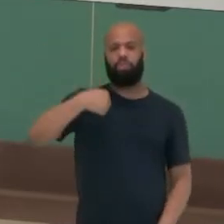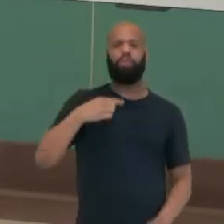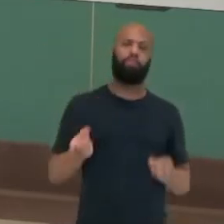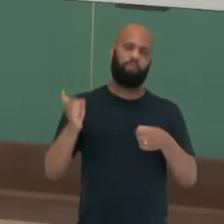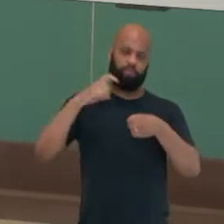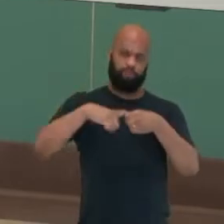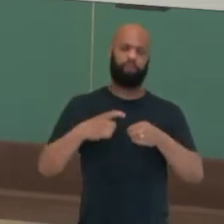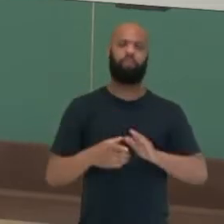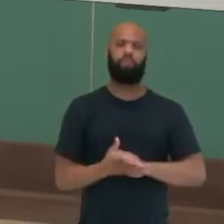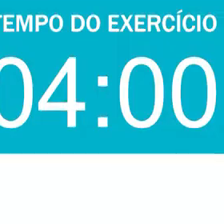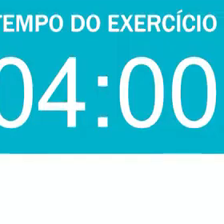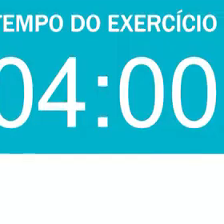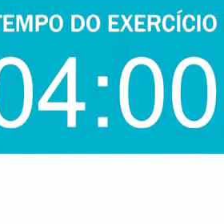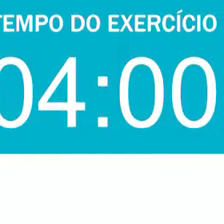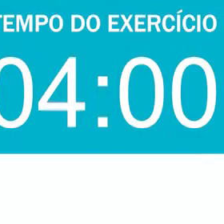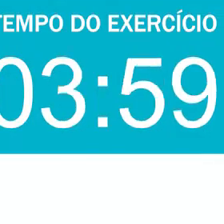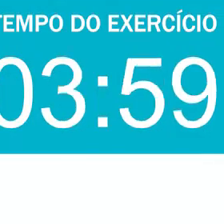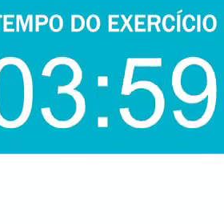retorna.